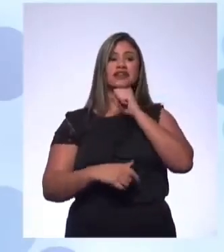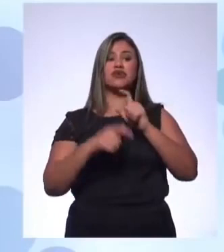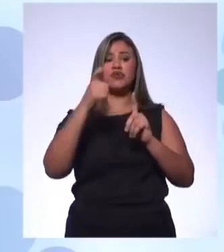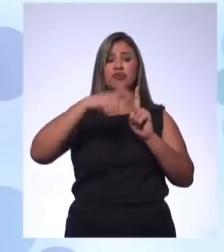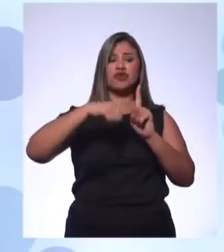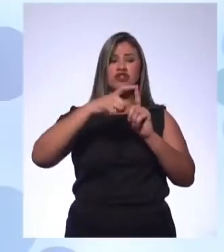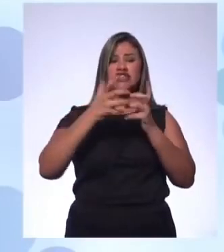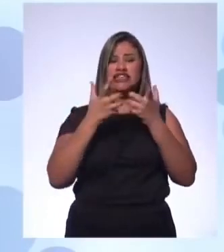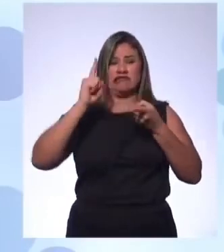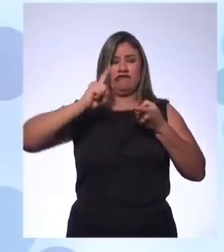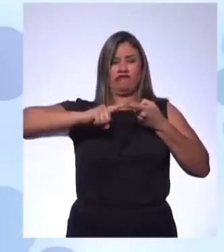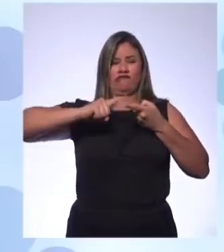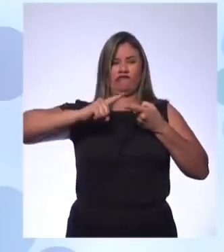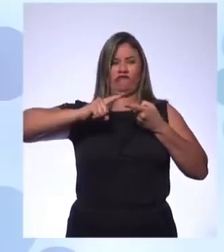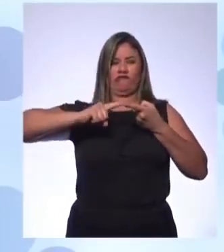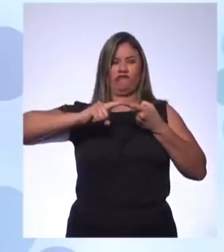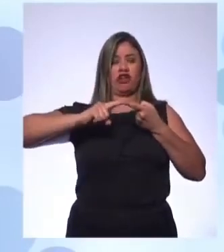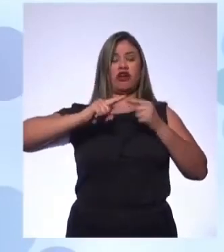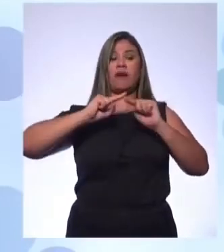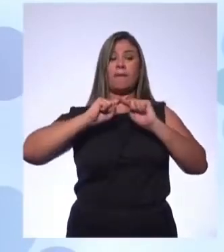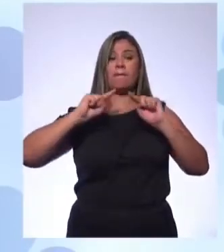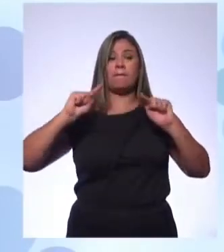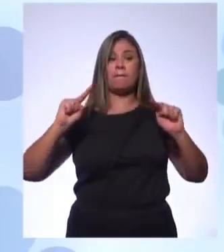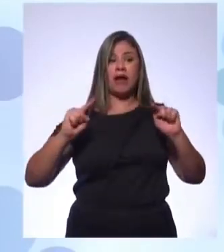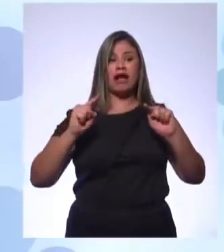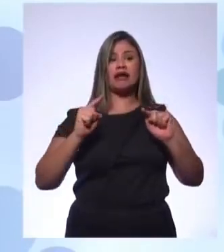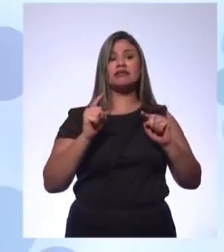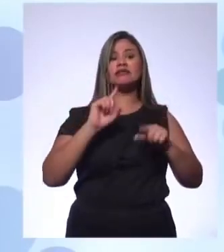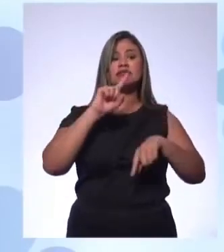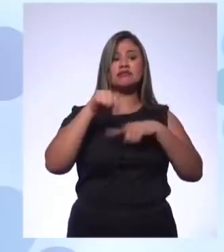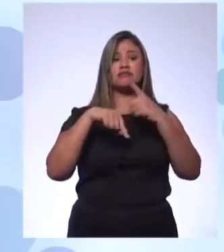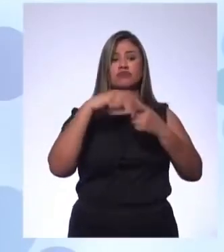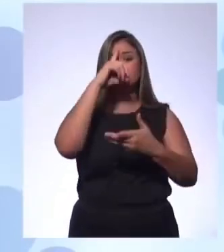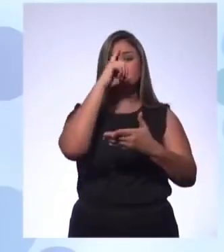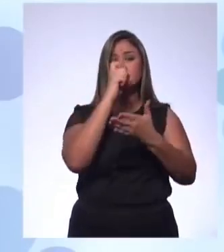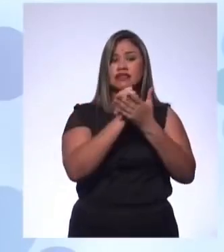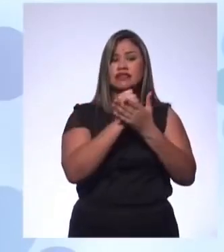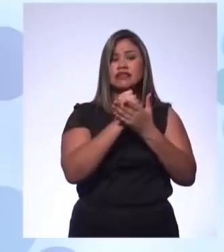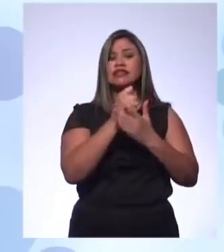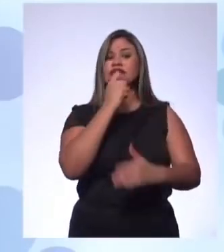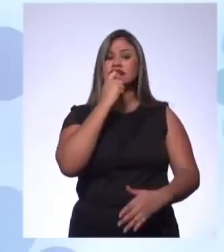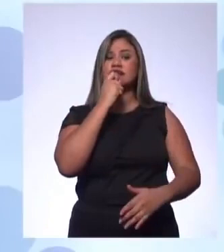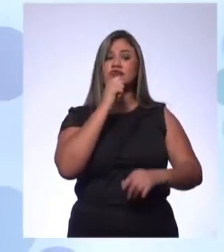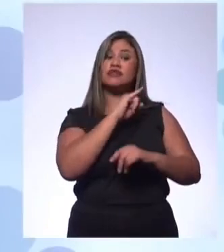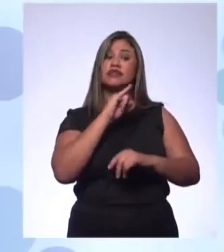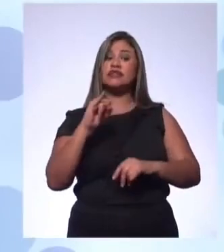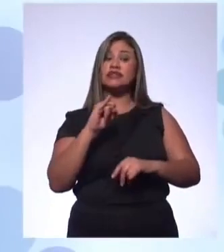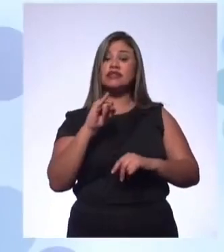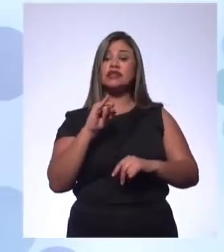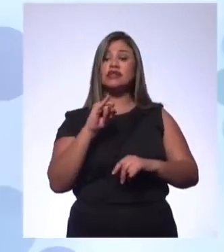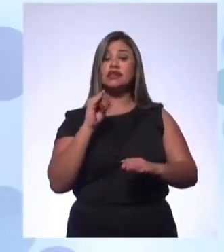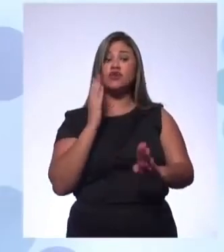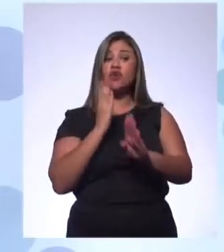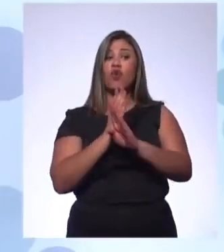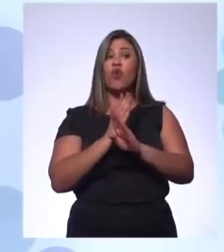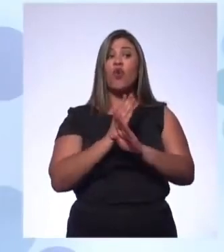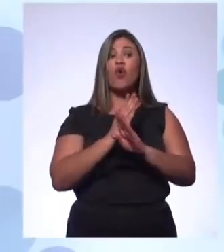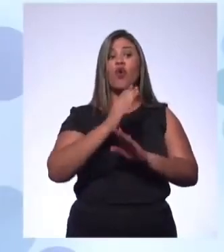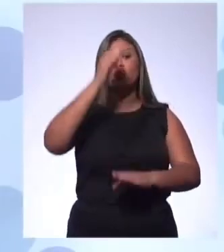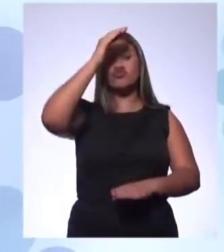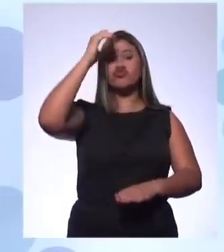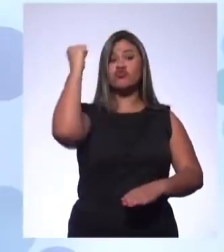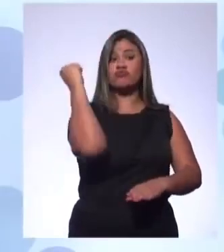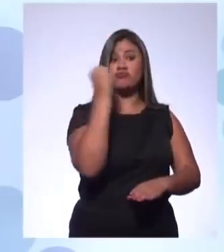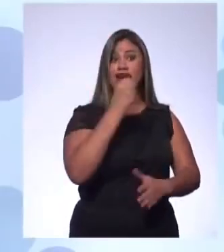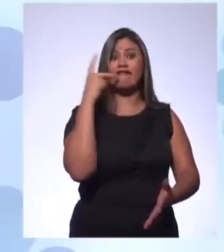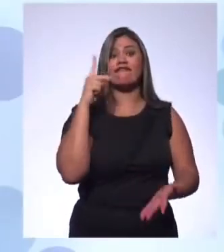grande desejo de vingança, mas não leva a cabo esse desejo até ter certeza de que seu pai foi mesmo assassinado pelo